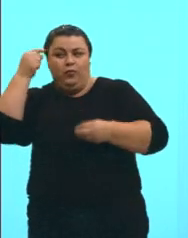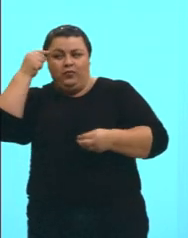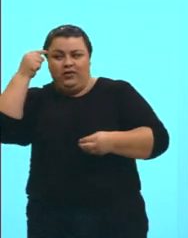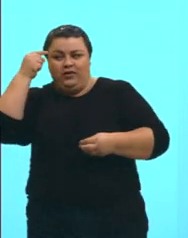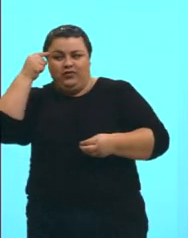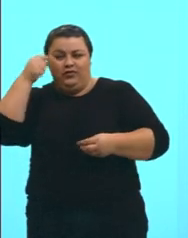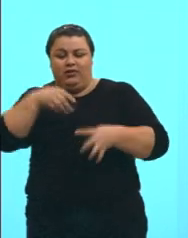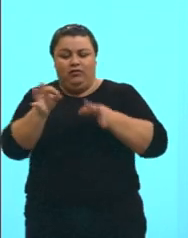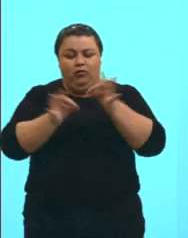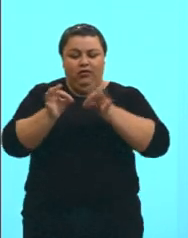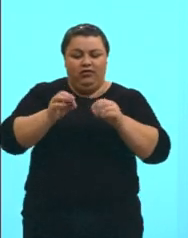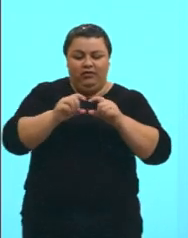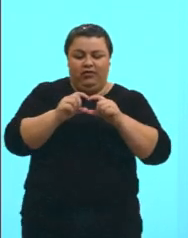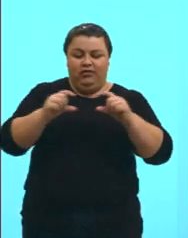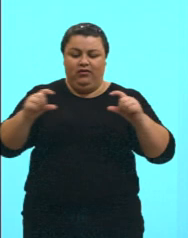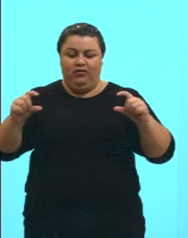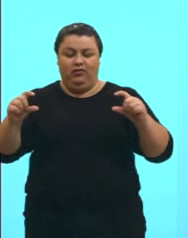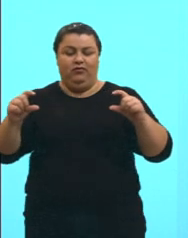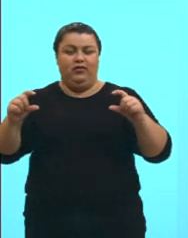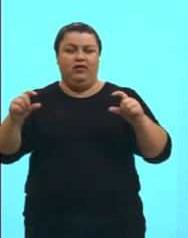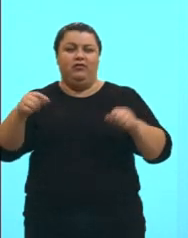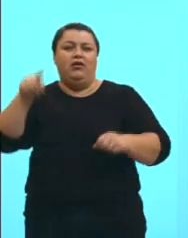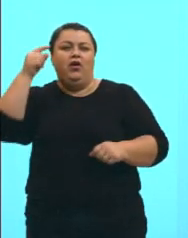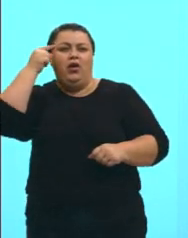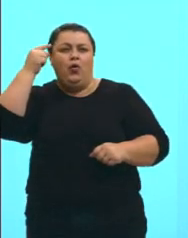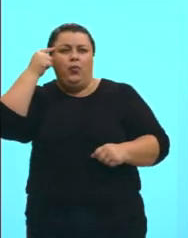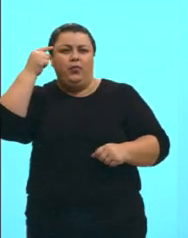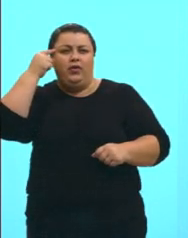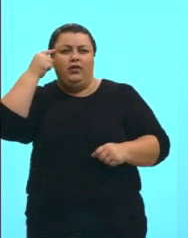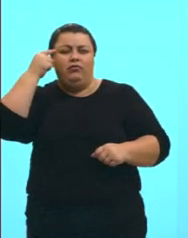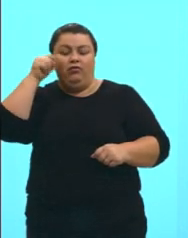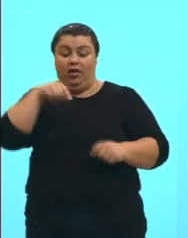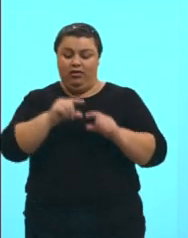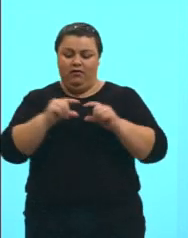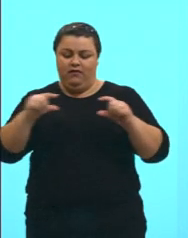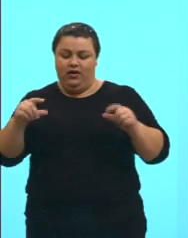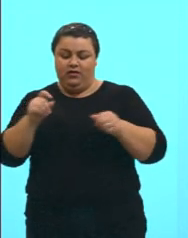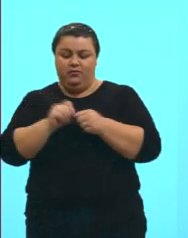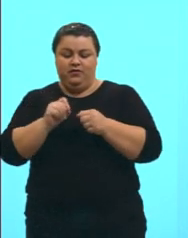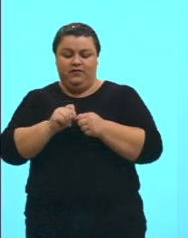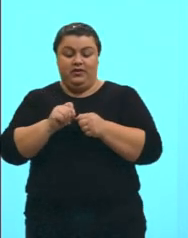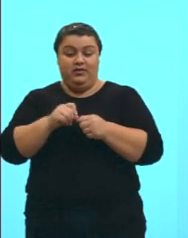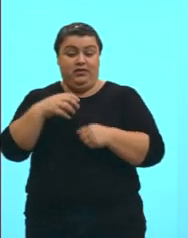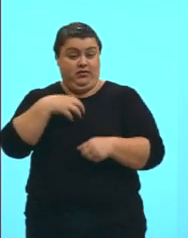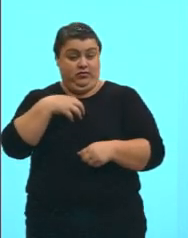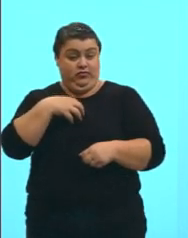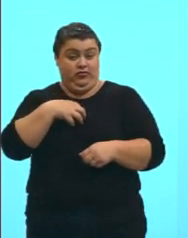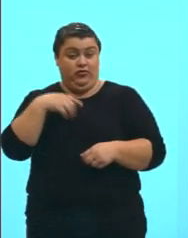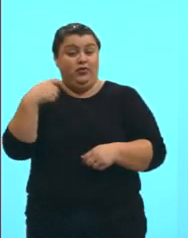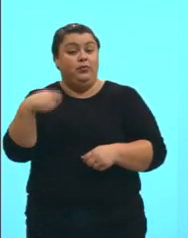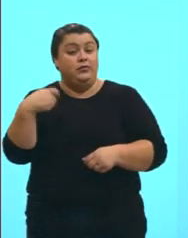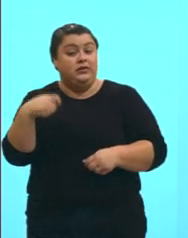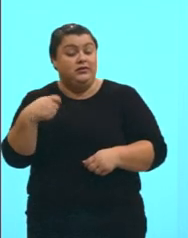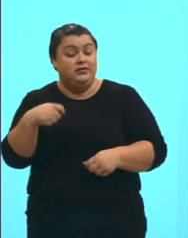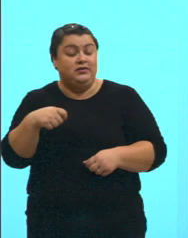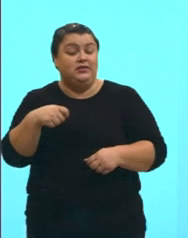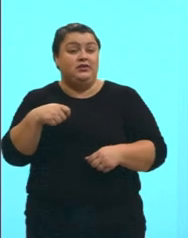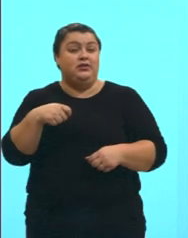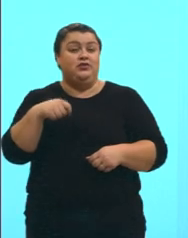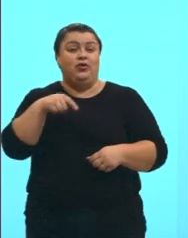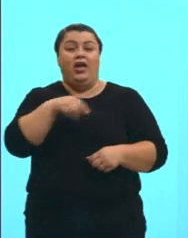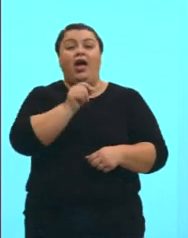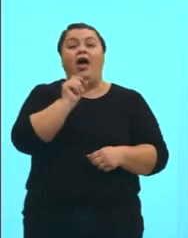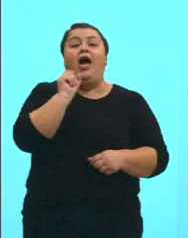da frase e eu pense que para esta frase fazer sentido eu preciso que